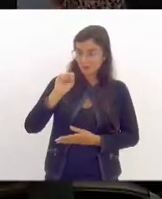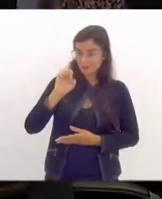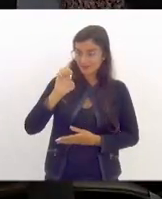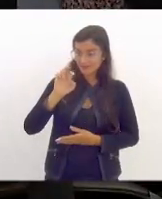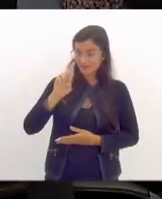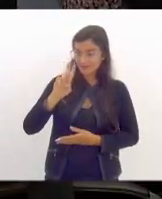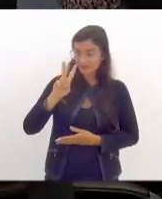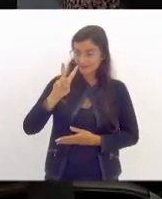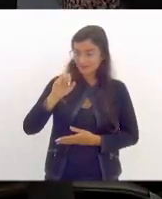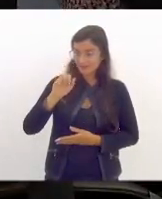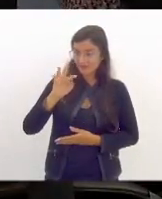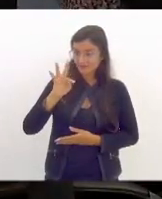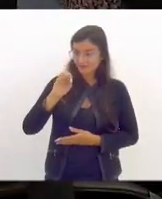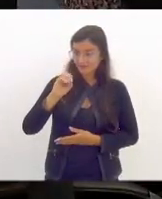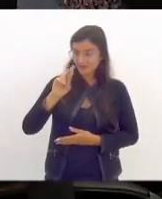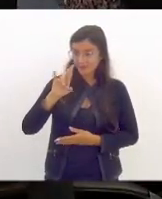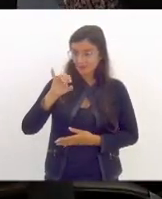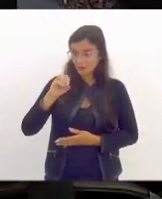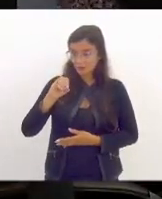opa